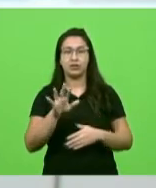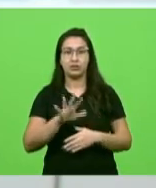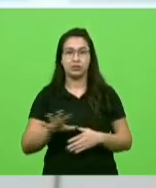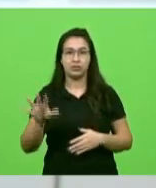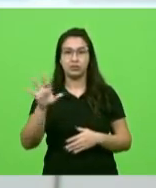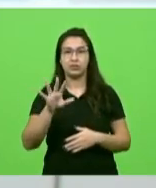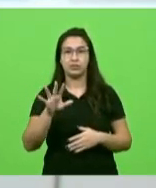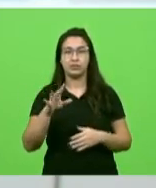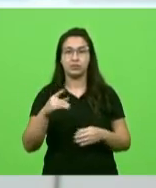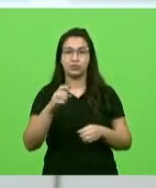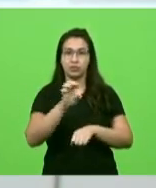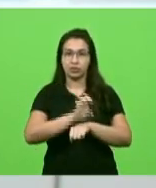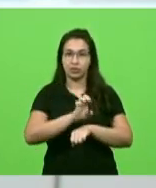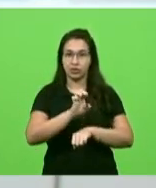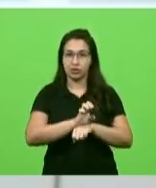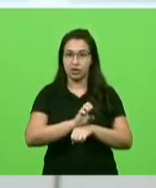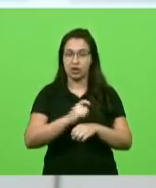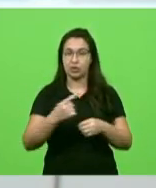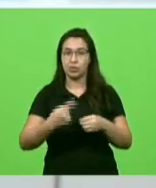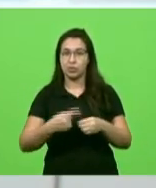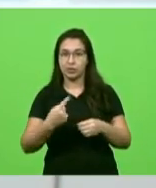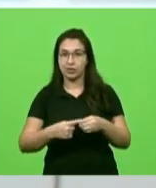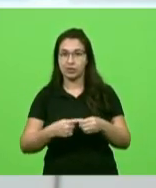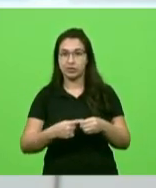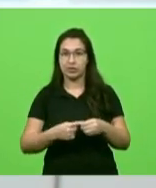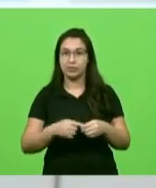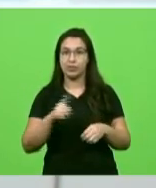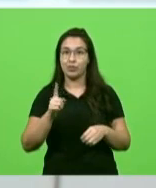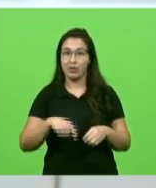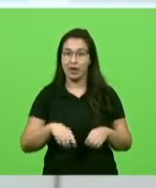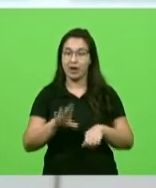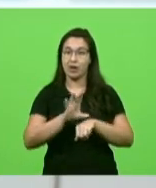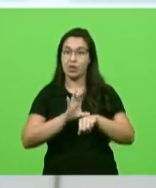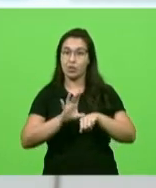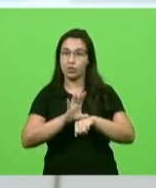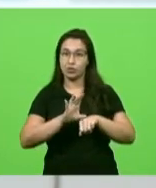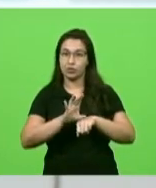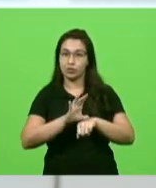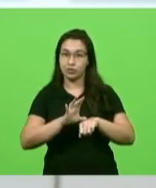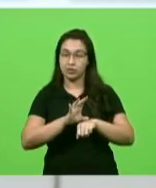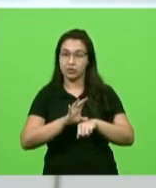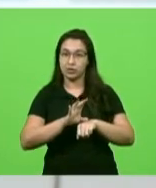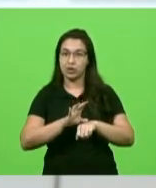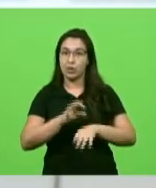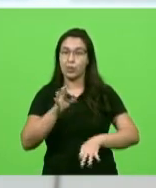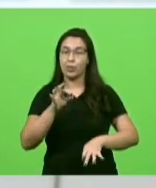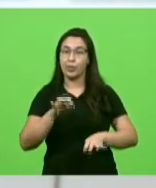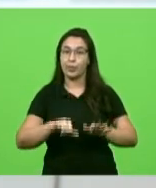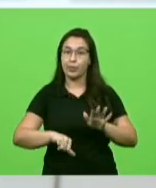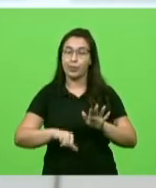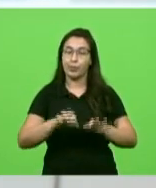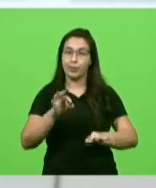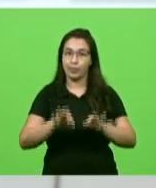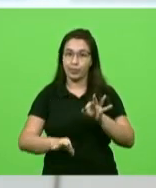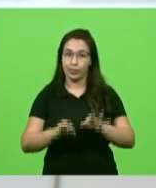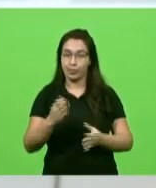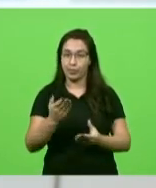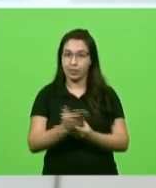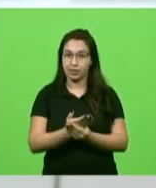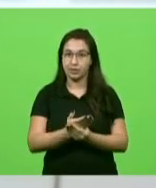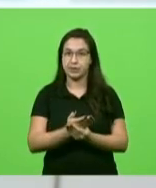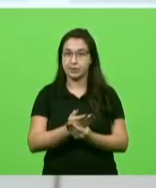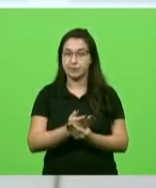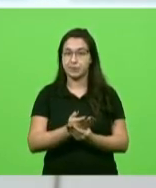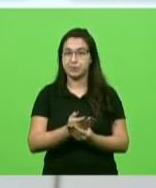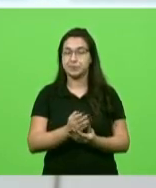municípios são regras de Direito Constitucional e Direito Processual Penal edierk diante da